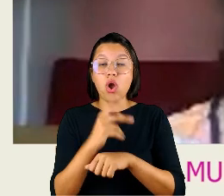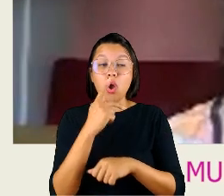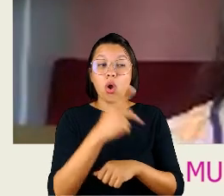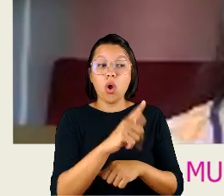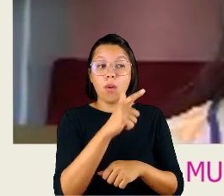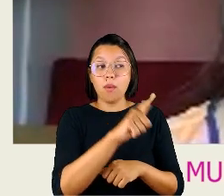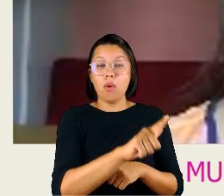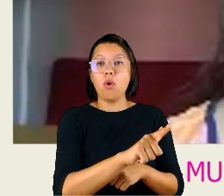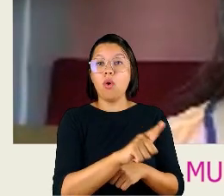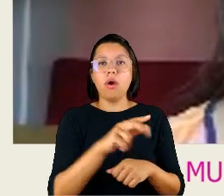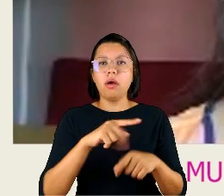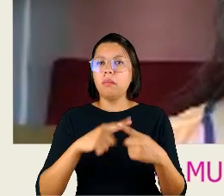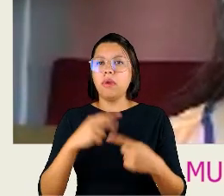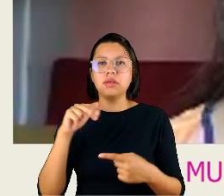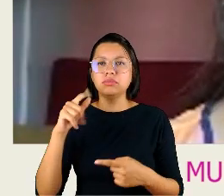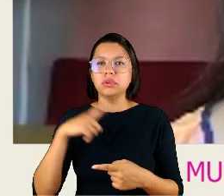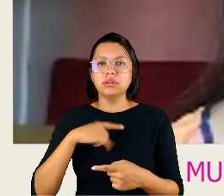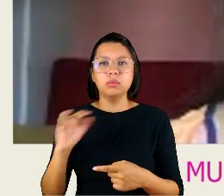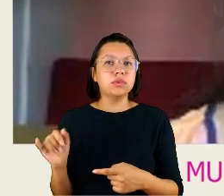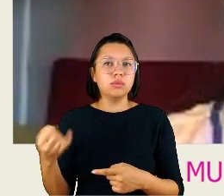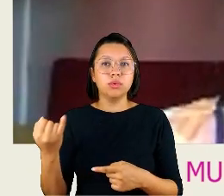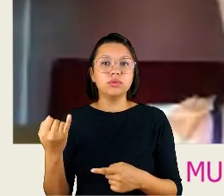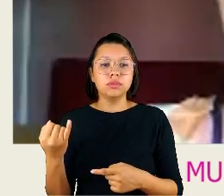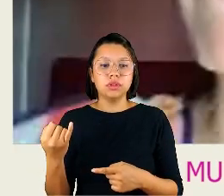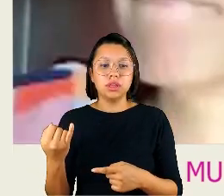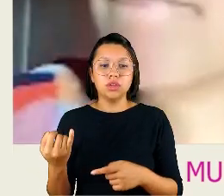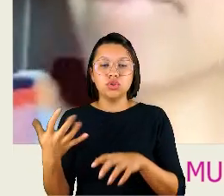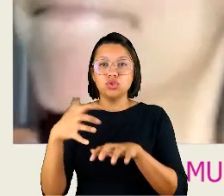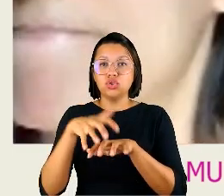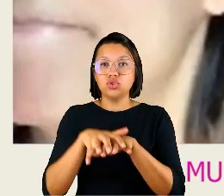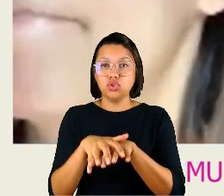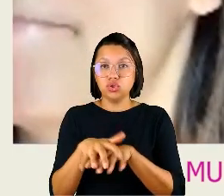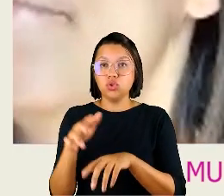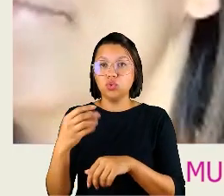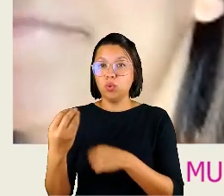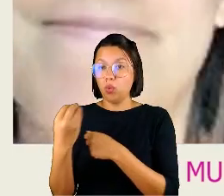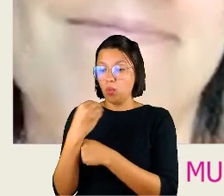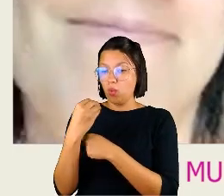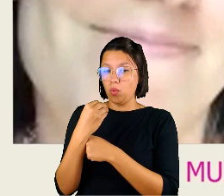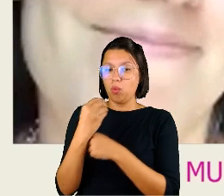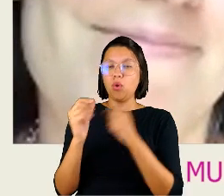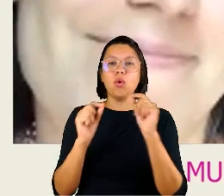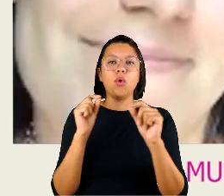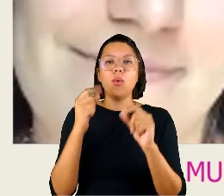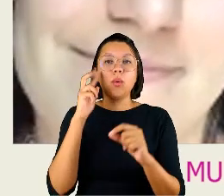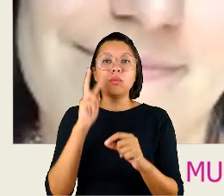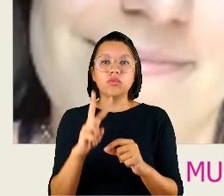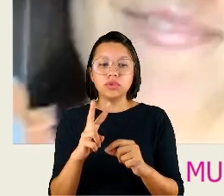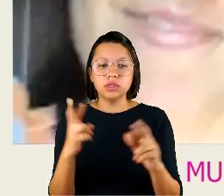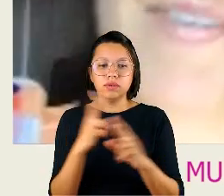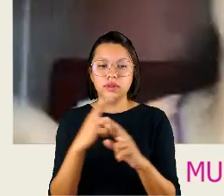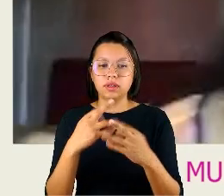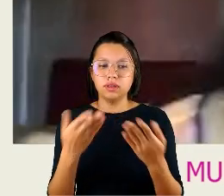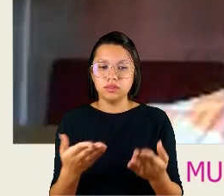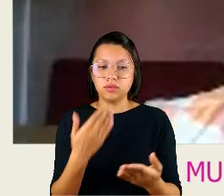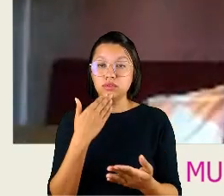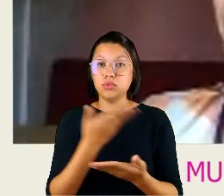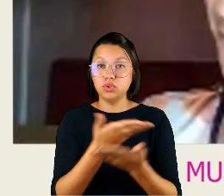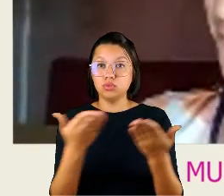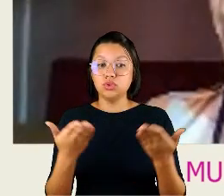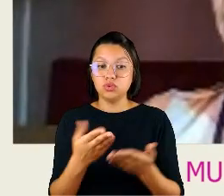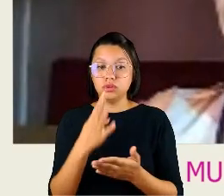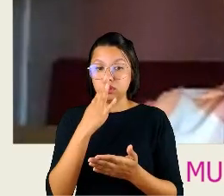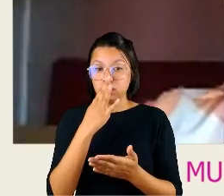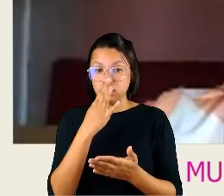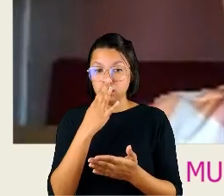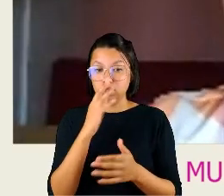mas nunca temos oportunidade de incluir o autocuidado. E aí eu queria saber qual a tua perspectiva nesse sentido, pedir às pessoas que estão nos